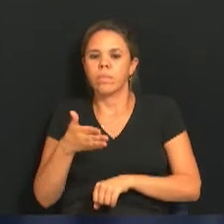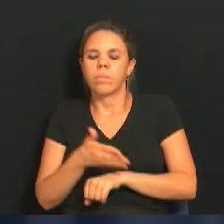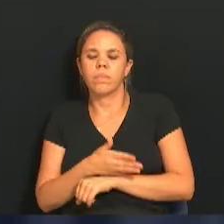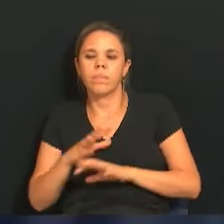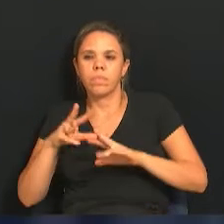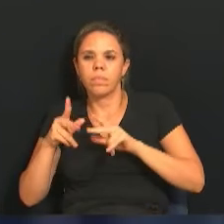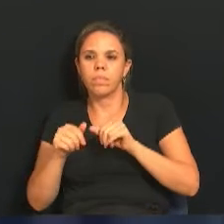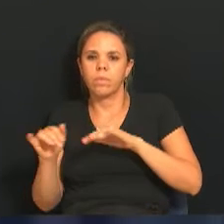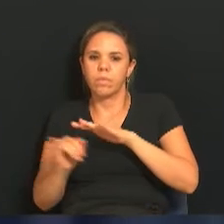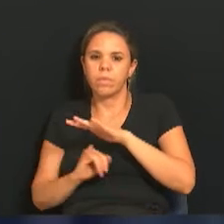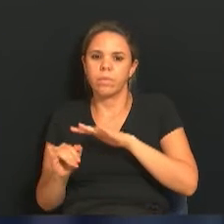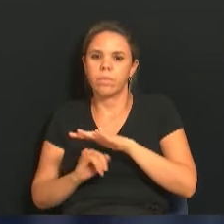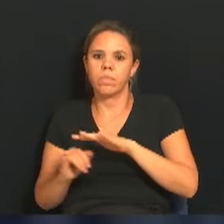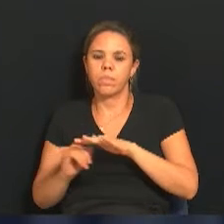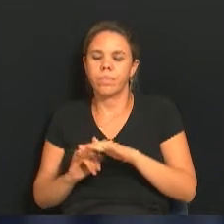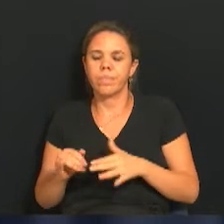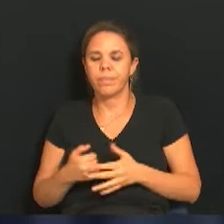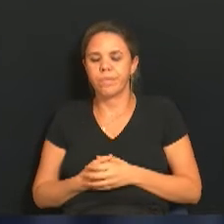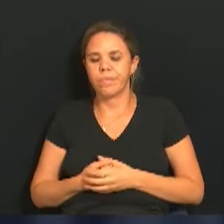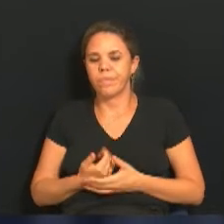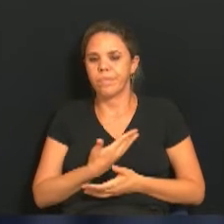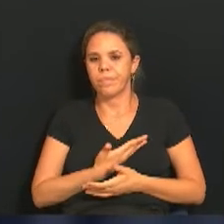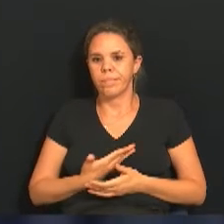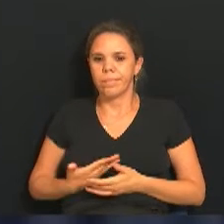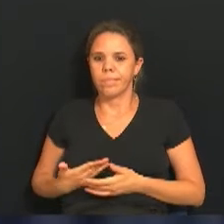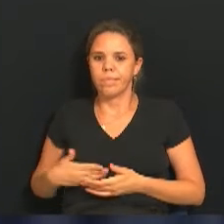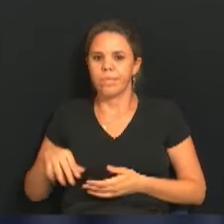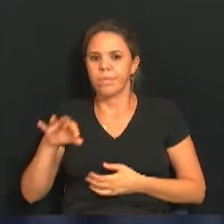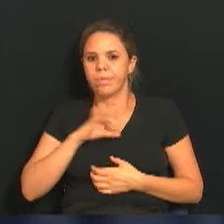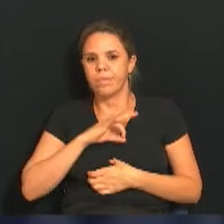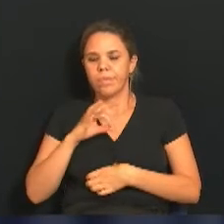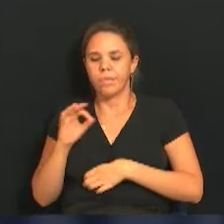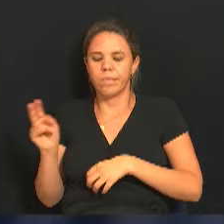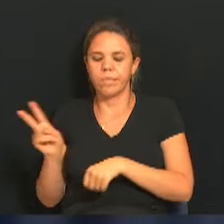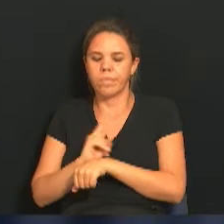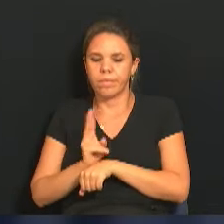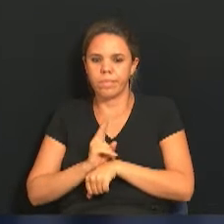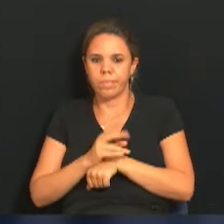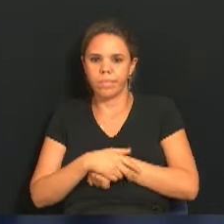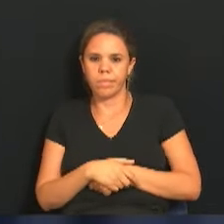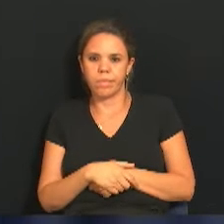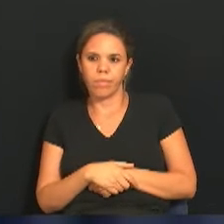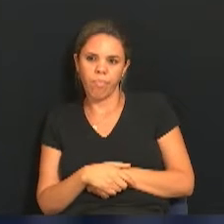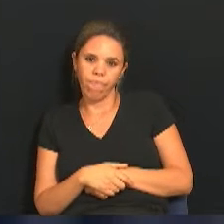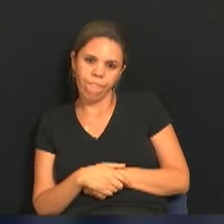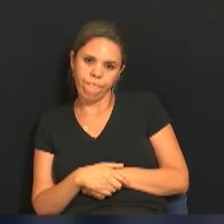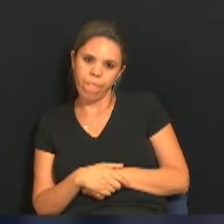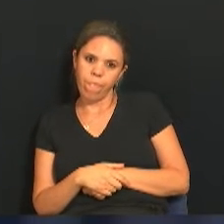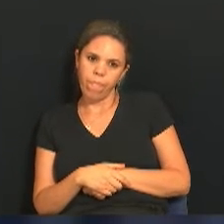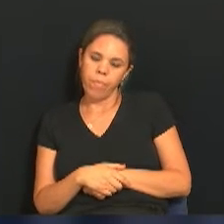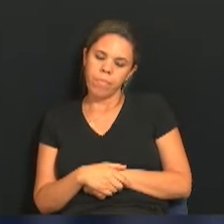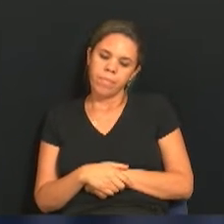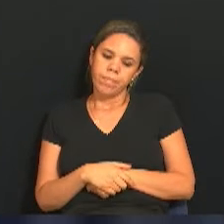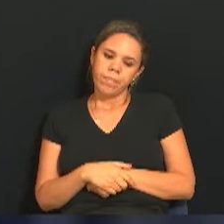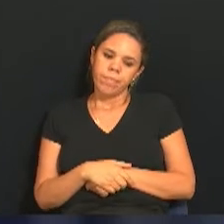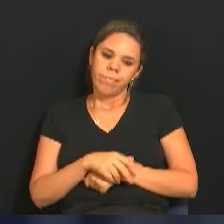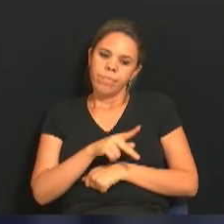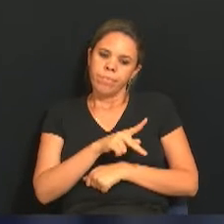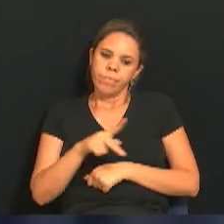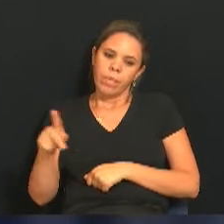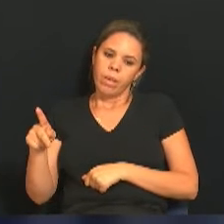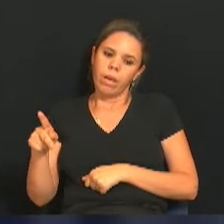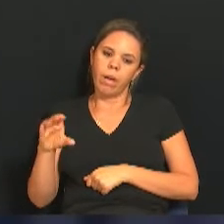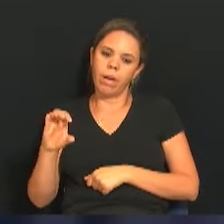todas as entidades, todos os setores públicos, a polícia, a guarda, a polícia militar, os presidentes